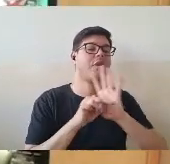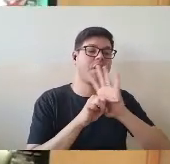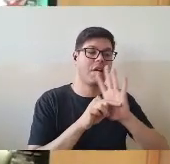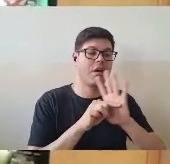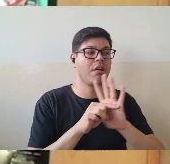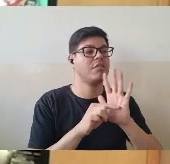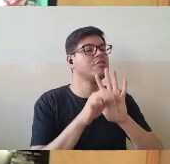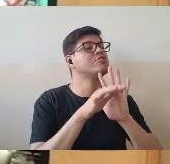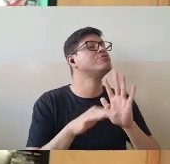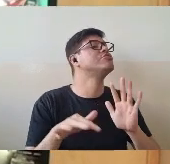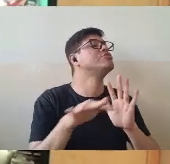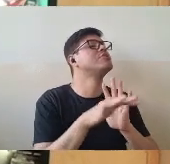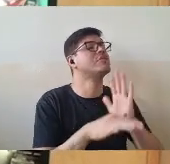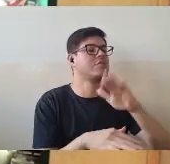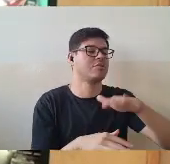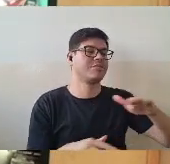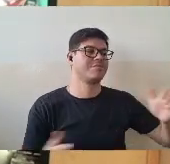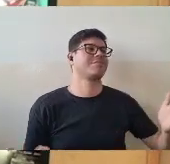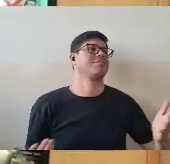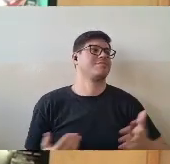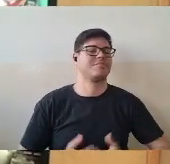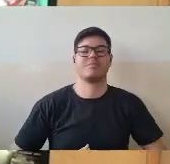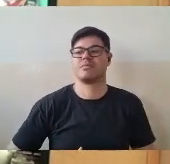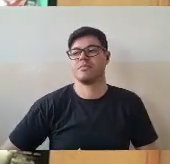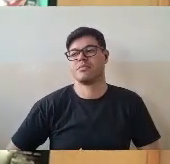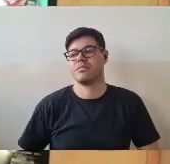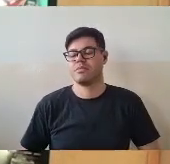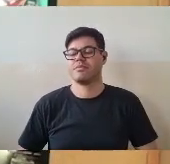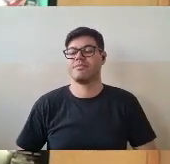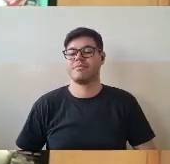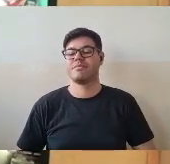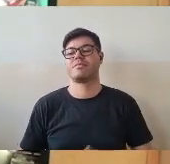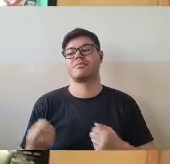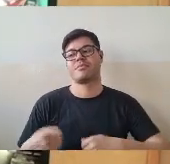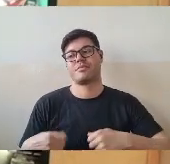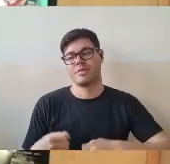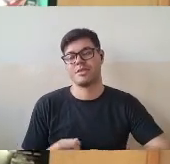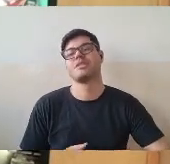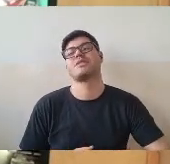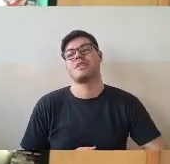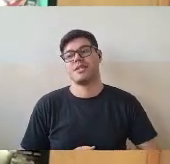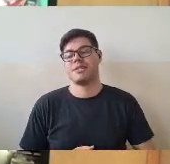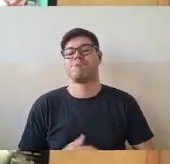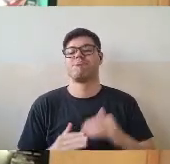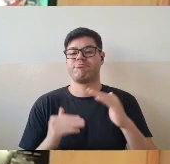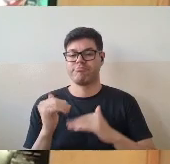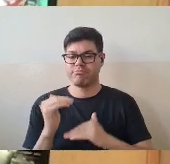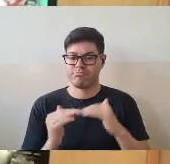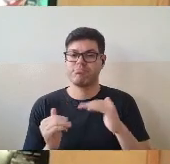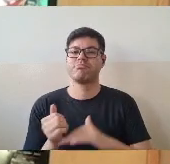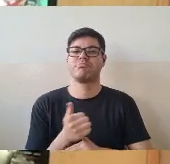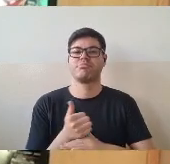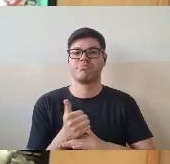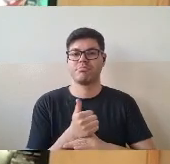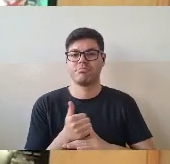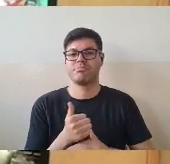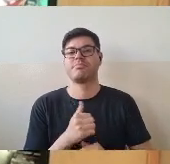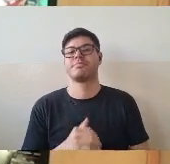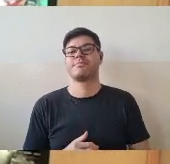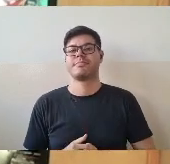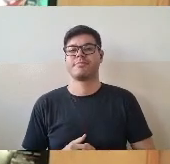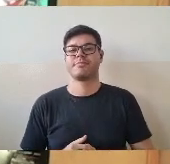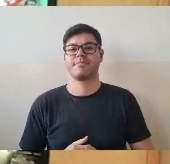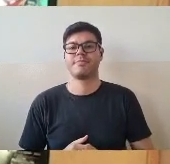analisar e profissional. Profissional, você está entendendo? Tudinho. Sempre, Eu sempre. me lembro que levei uma sobrinha minha, ela só fez o testinho teste